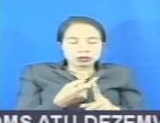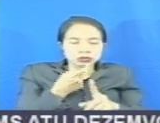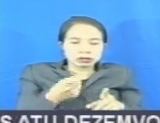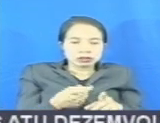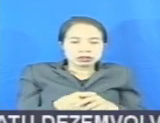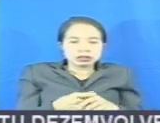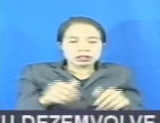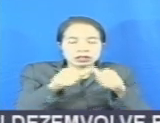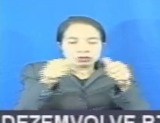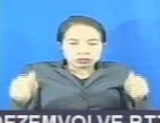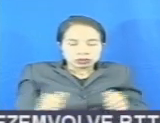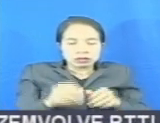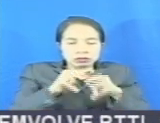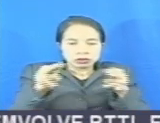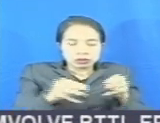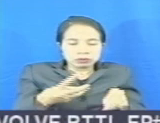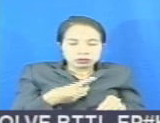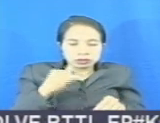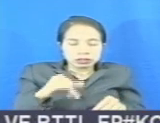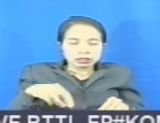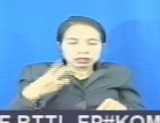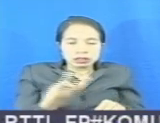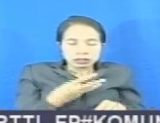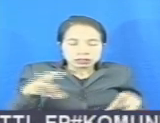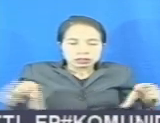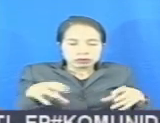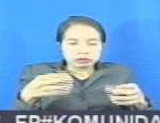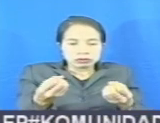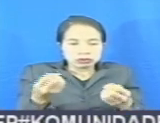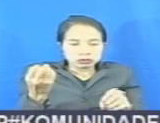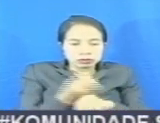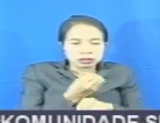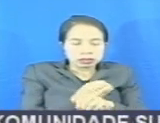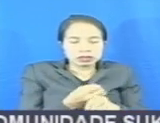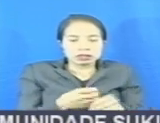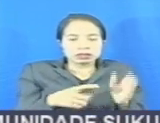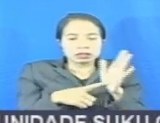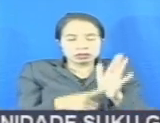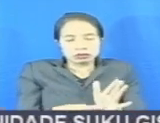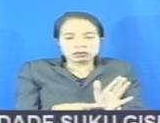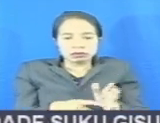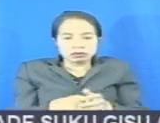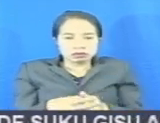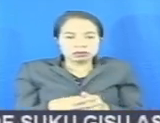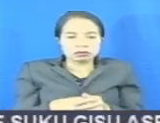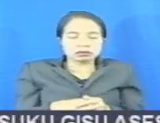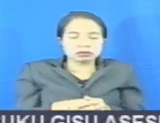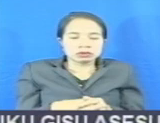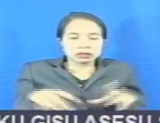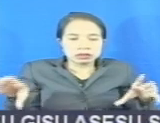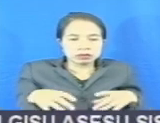ita esforço makas ita hatun ita ni circular ne hatun circular ida